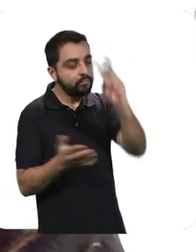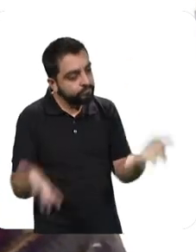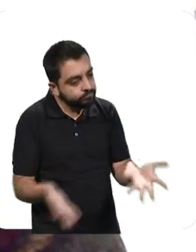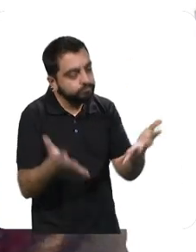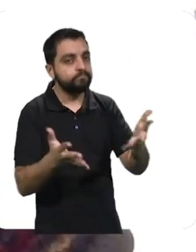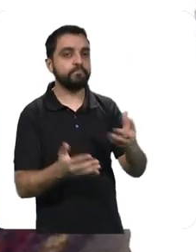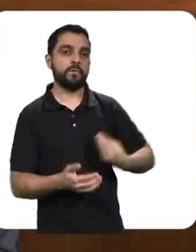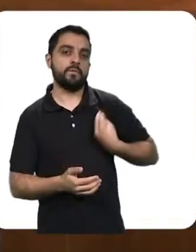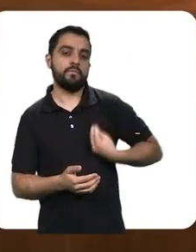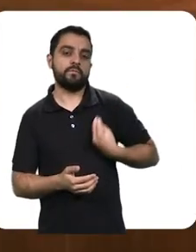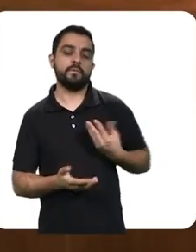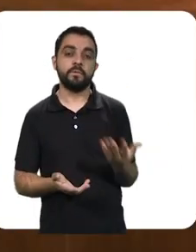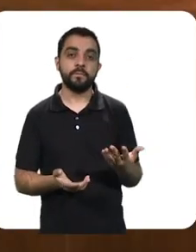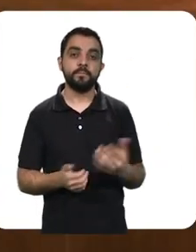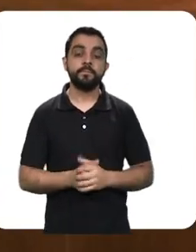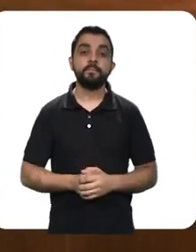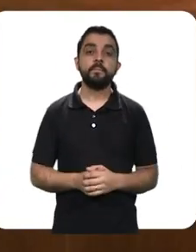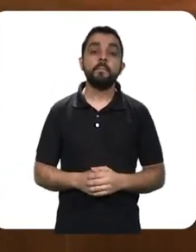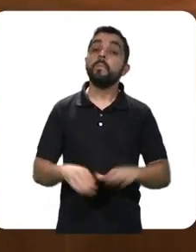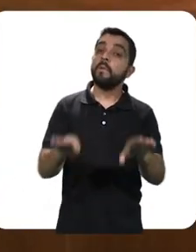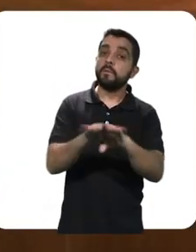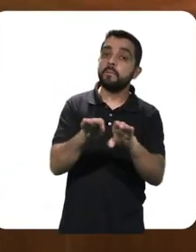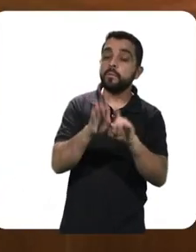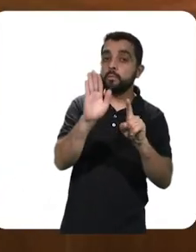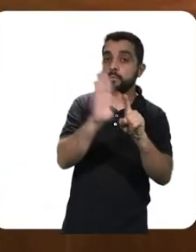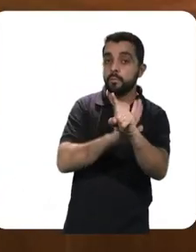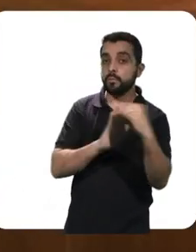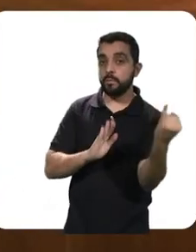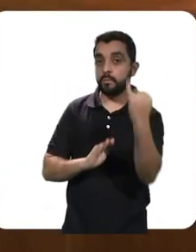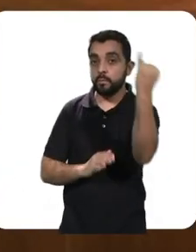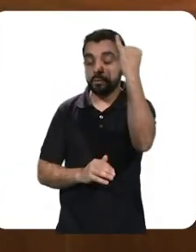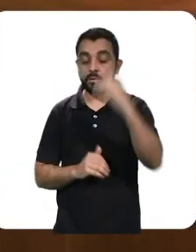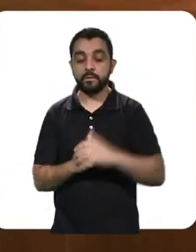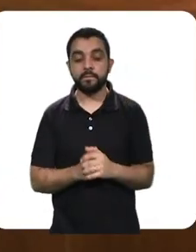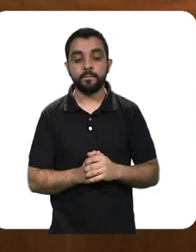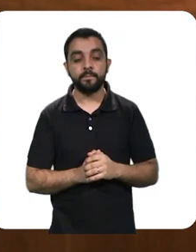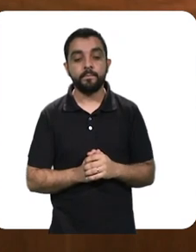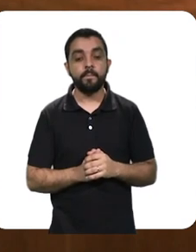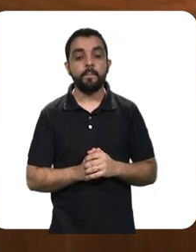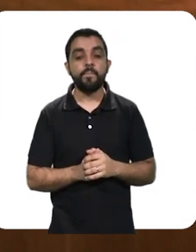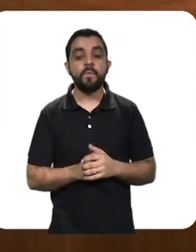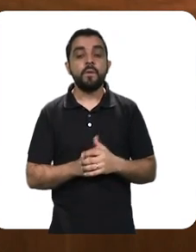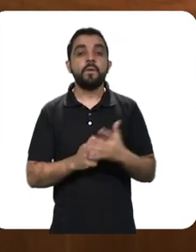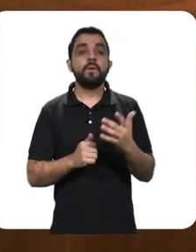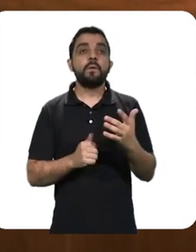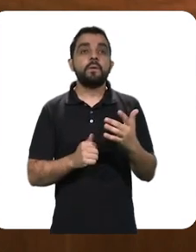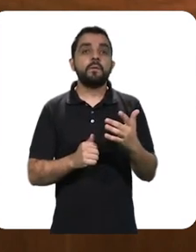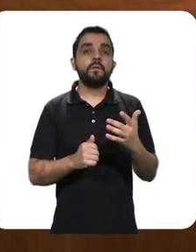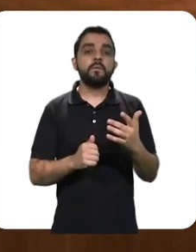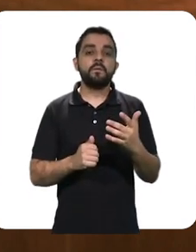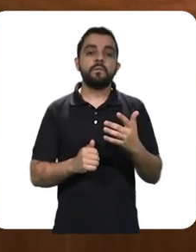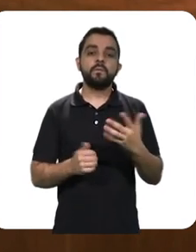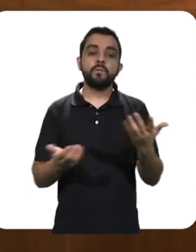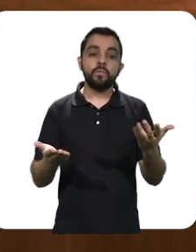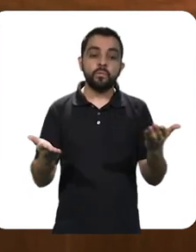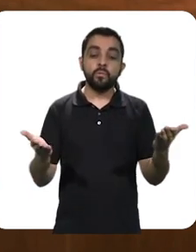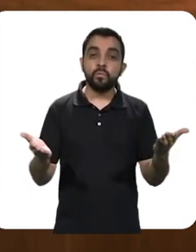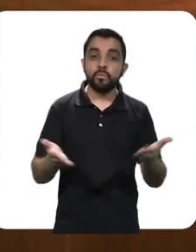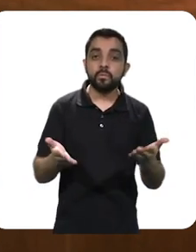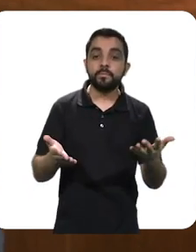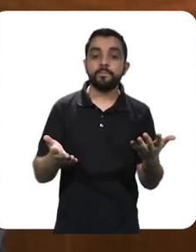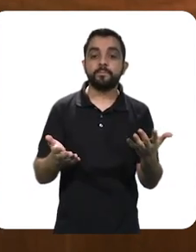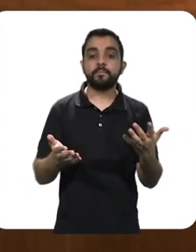vida. Outra questão importante também, passar a palavra para a professora Cristina, é a importância